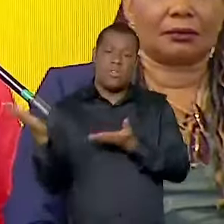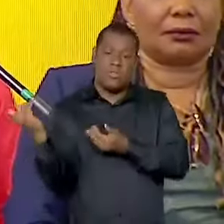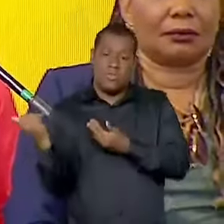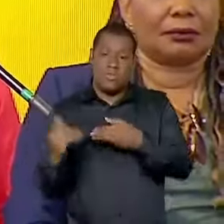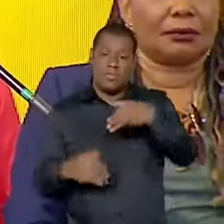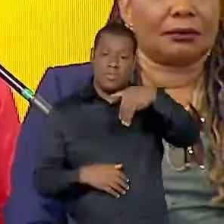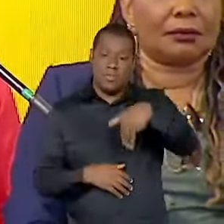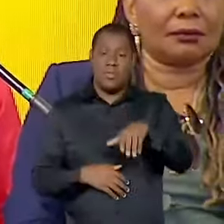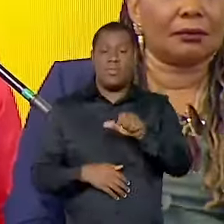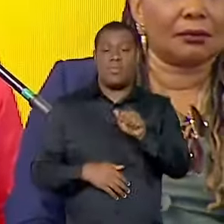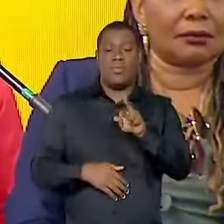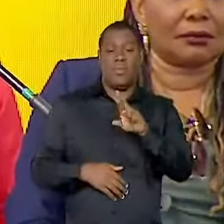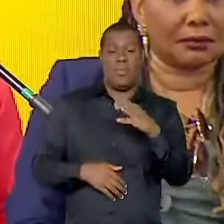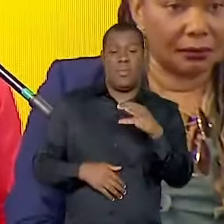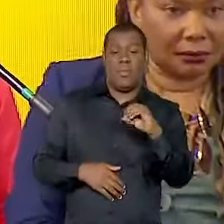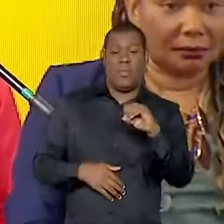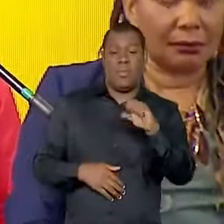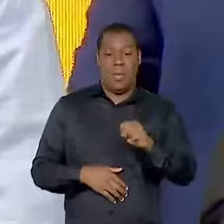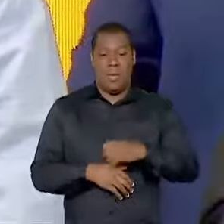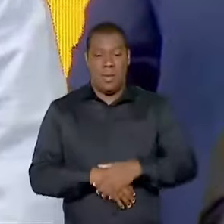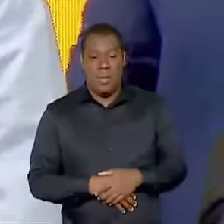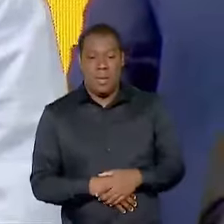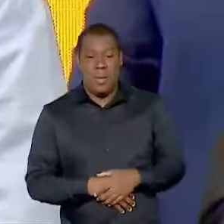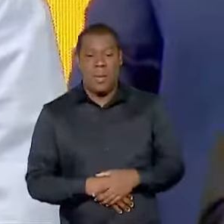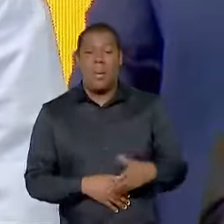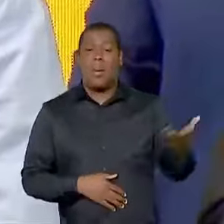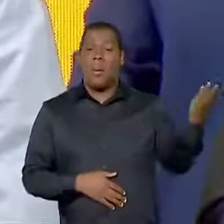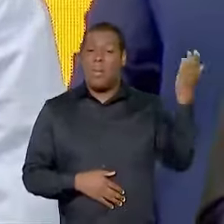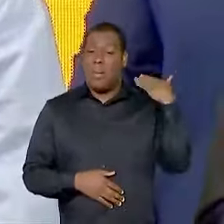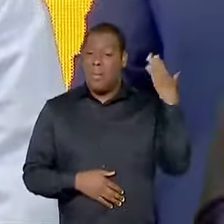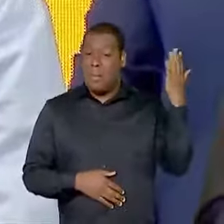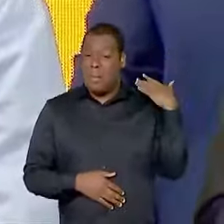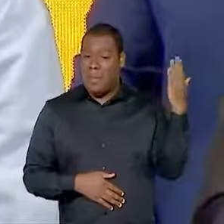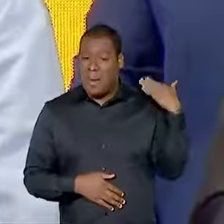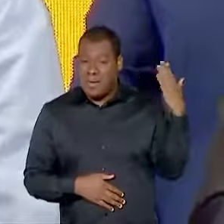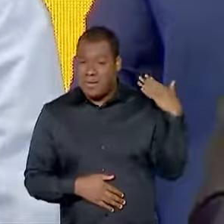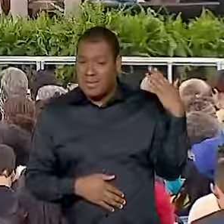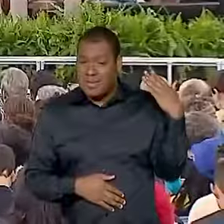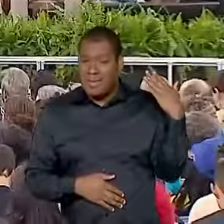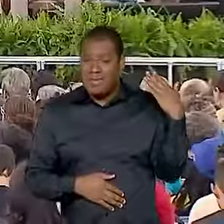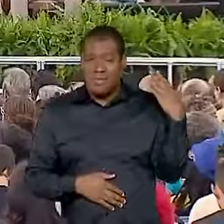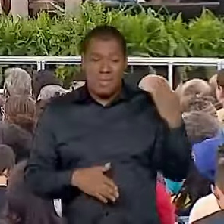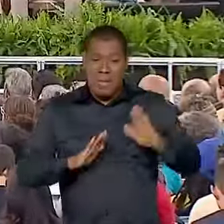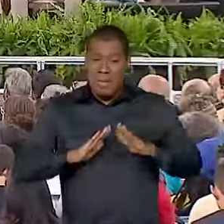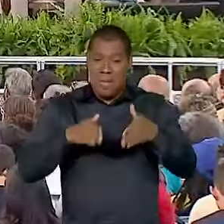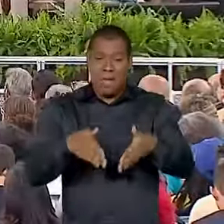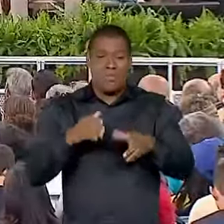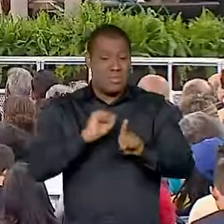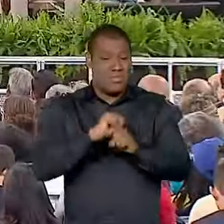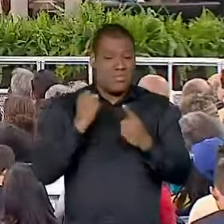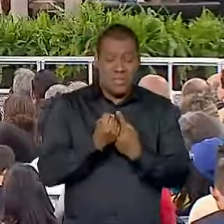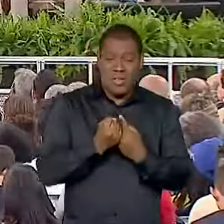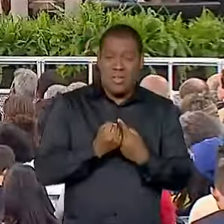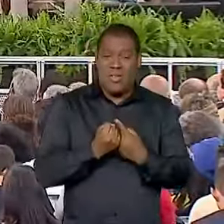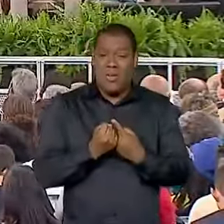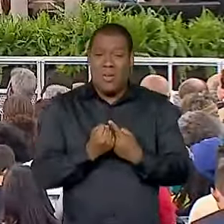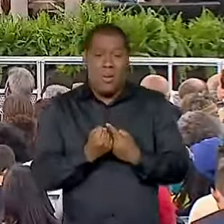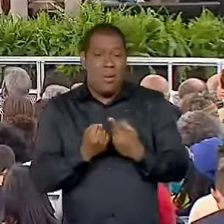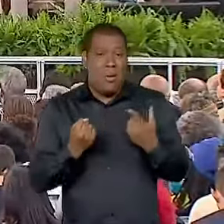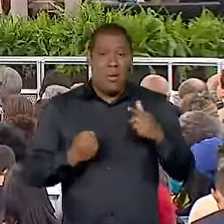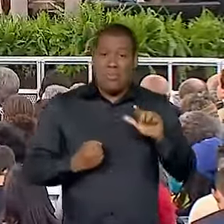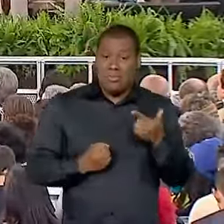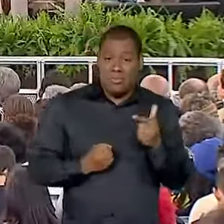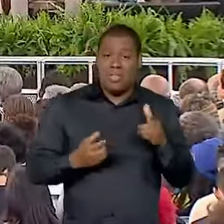Barão. Presidente, quando não tínhamos espaços como esse de participação social, quando não tínhamos um governo